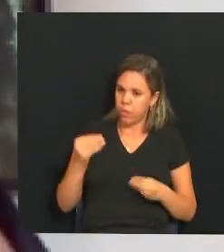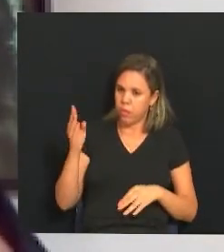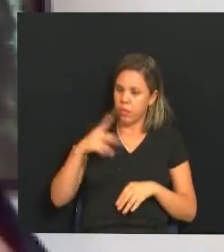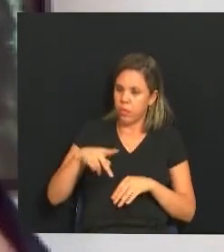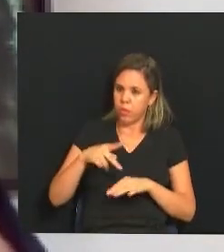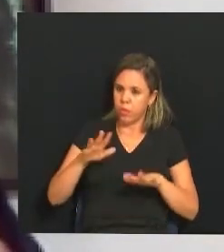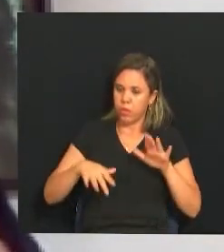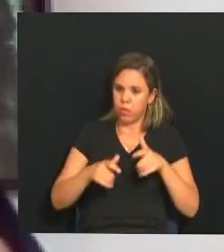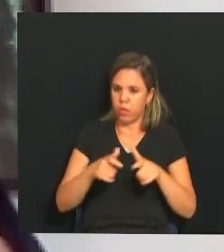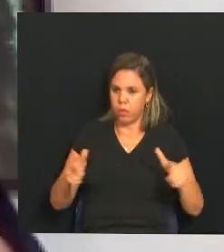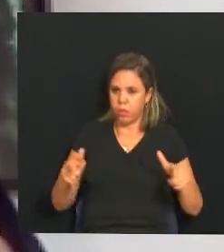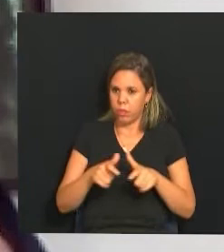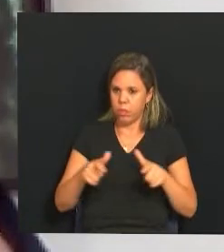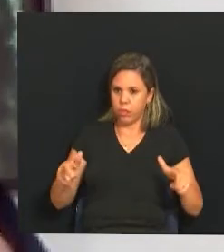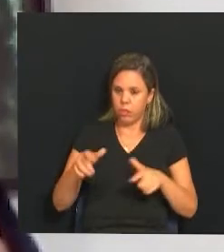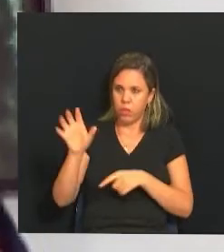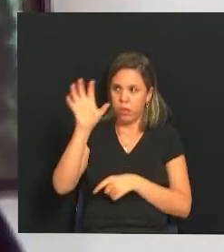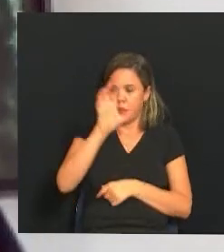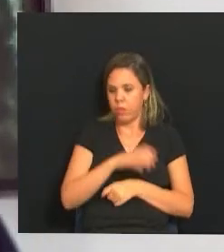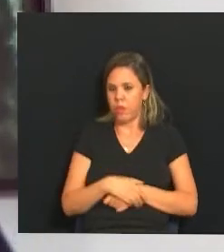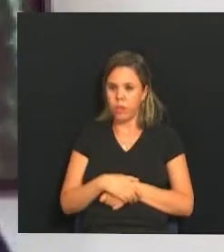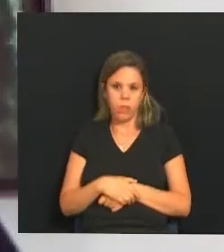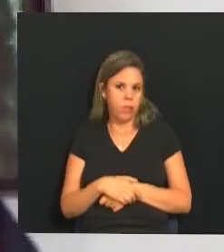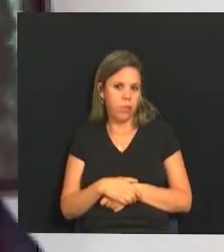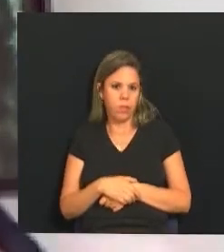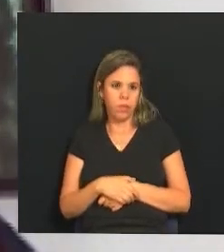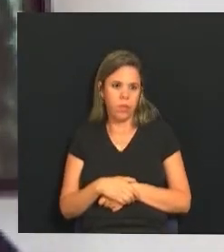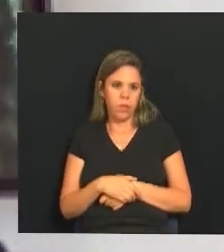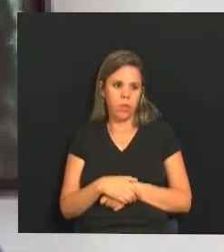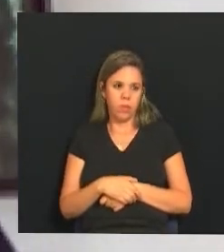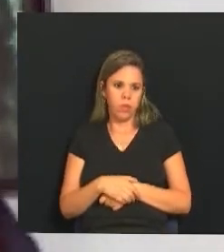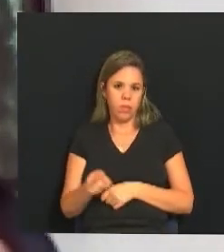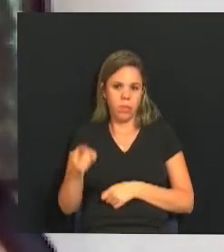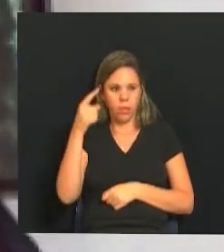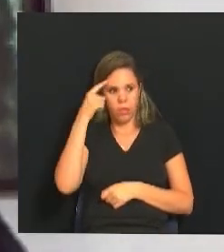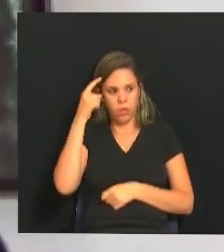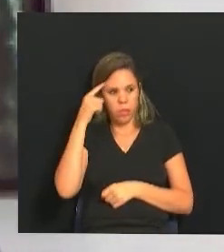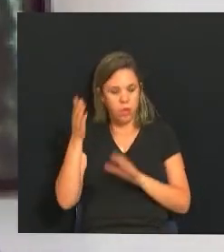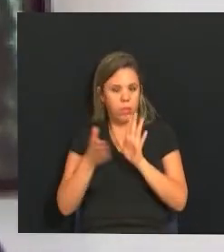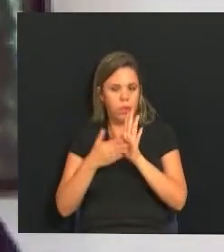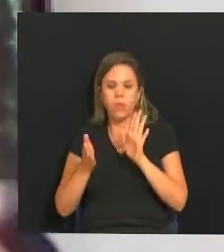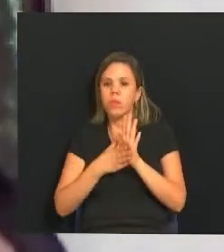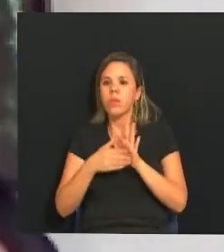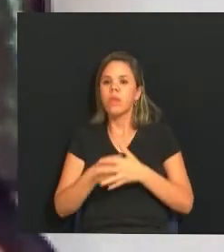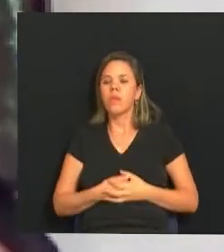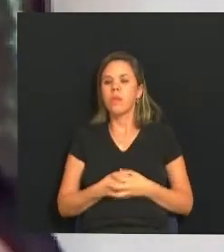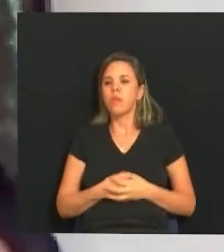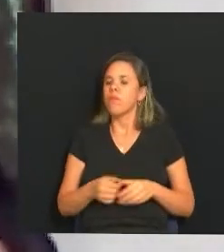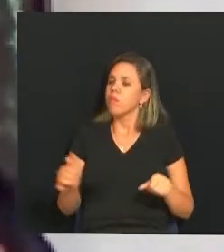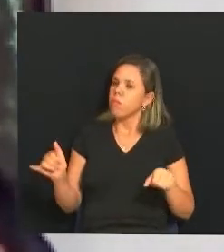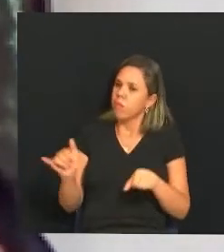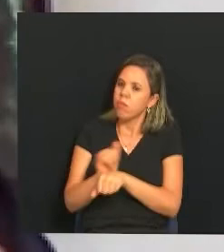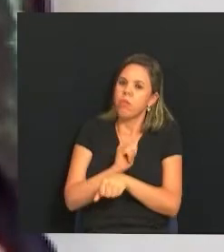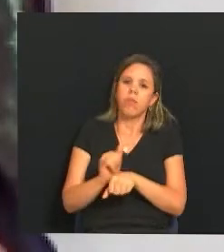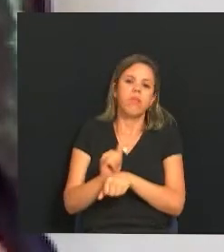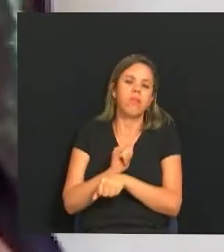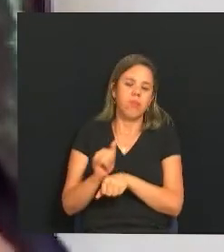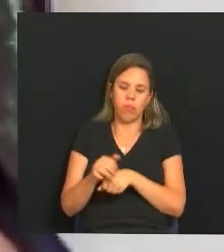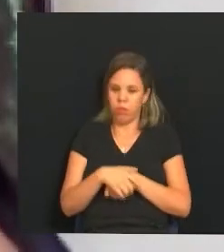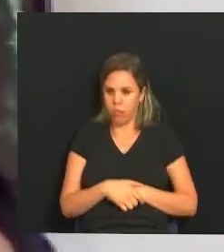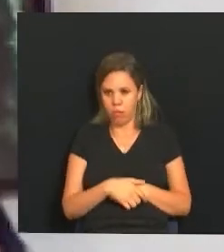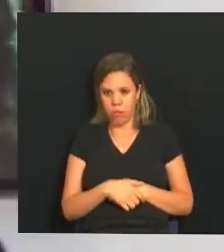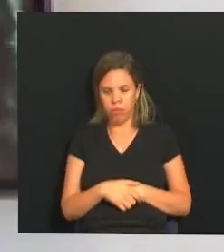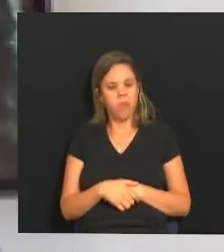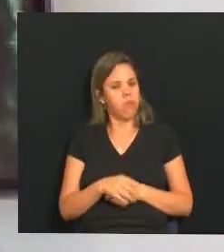às vezes, têm tamanhos de alguns estados nossos. Então, você pensar, propor medidas, né, estratégia, implementar